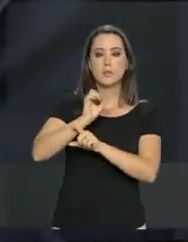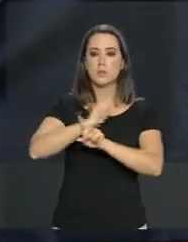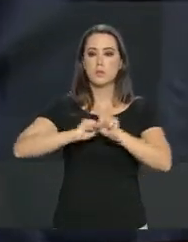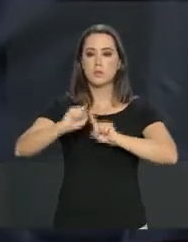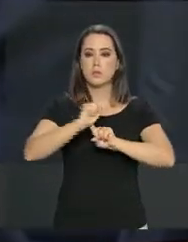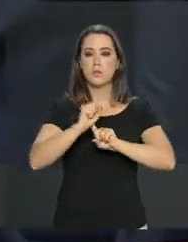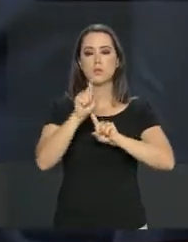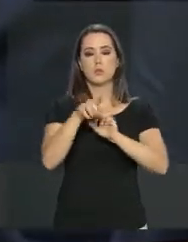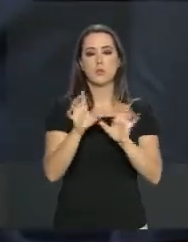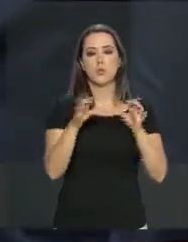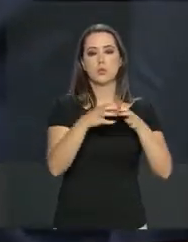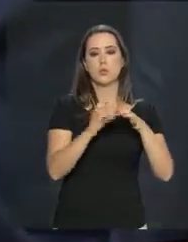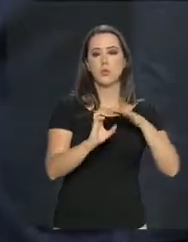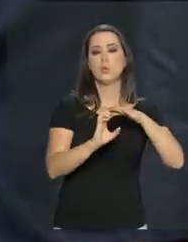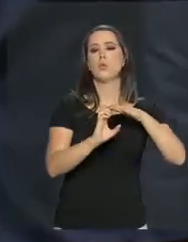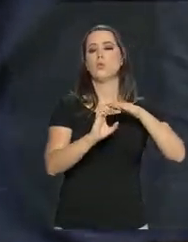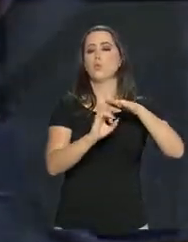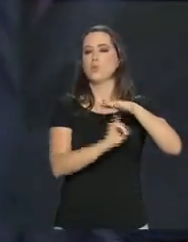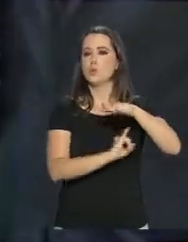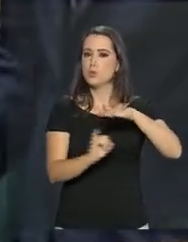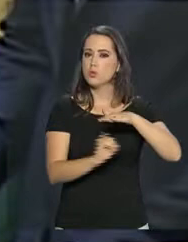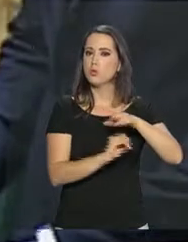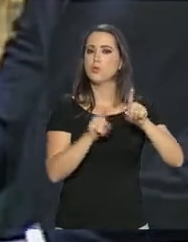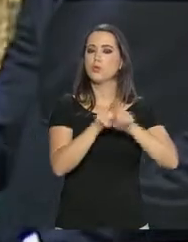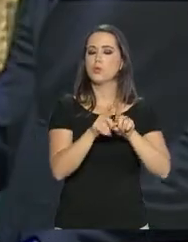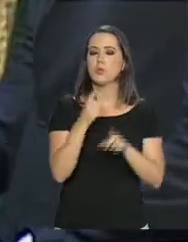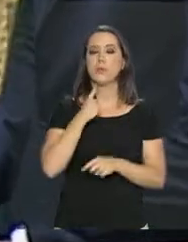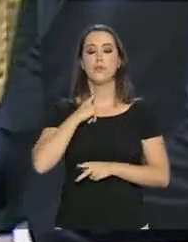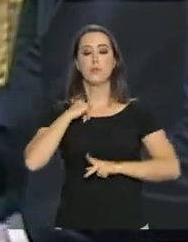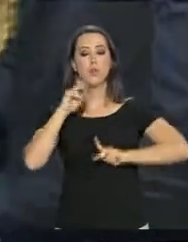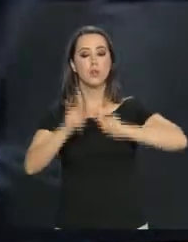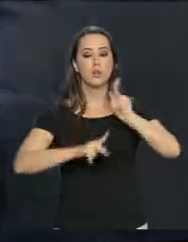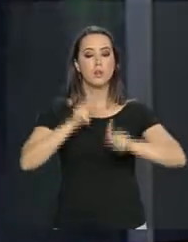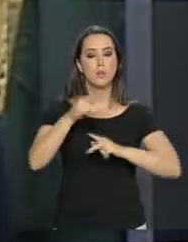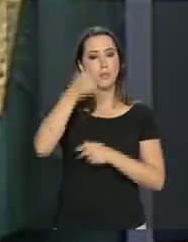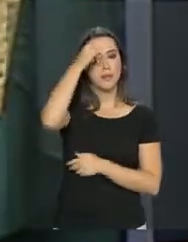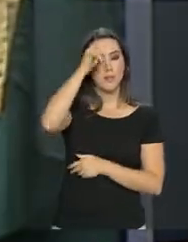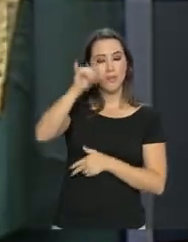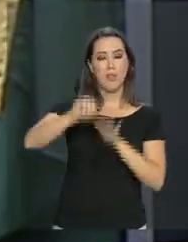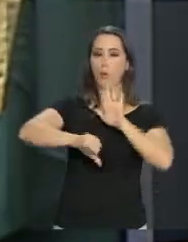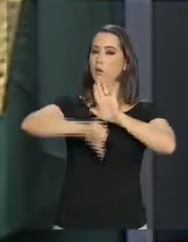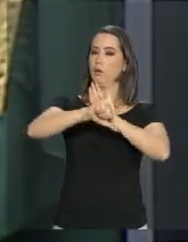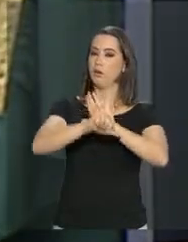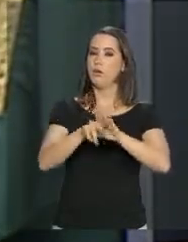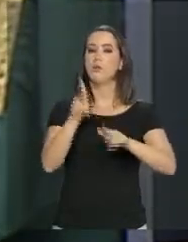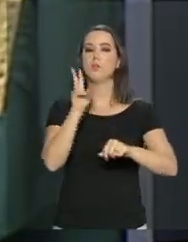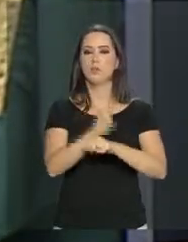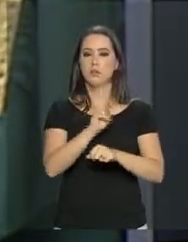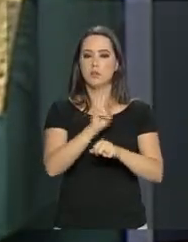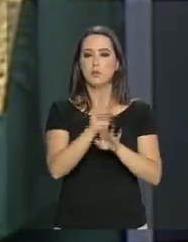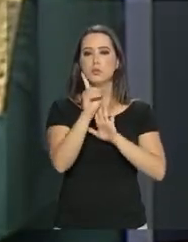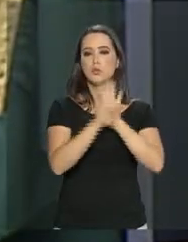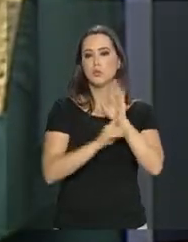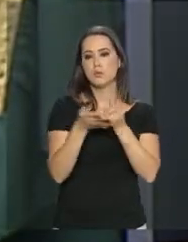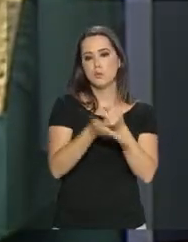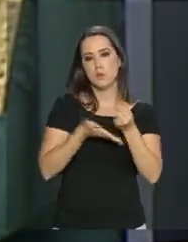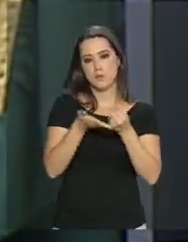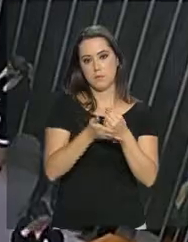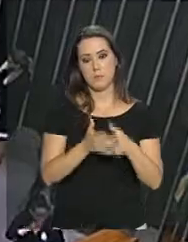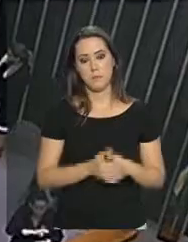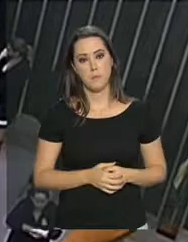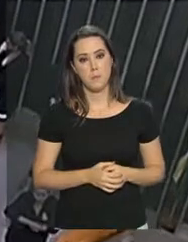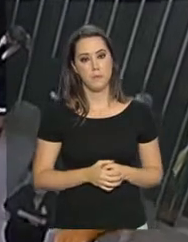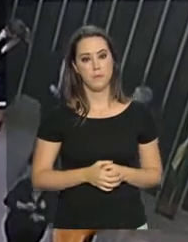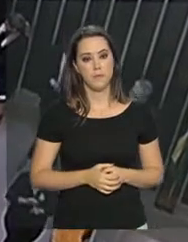instituições do interesse público que combate o crime e defende direitos fundamentais